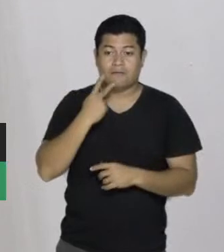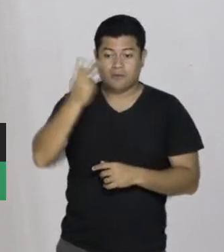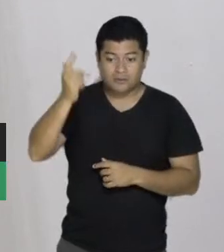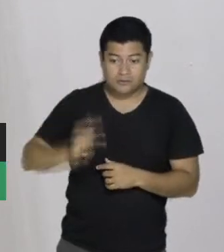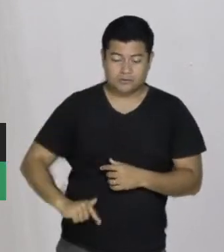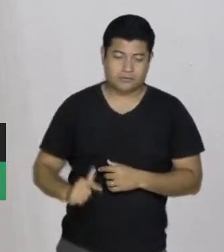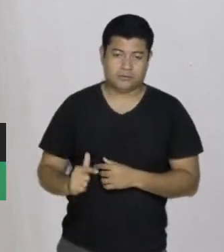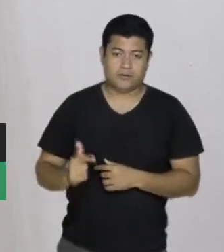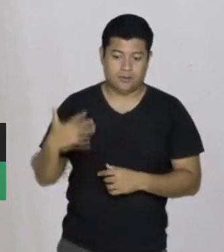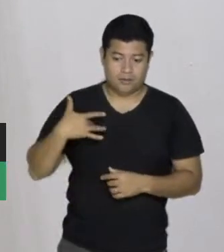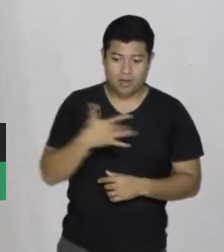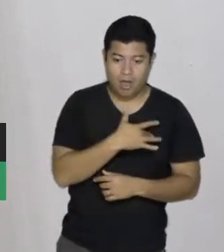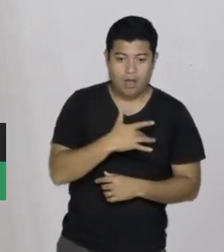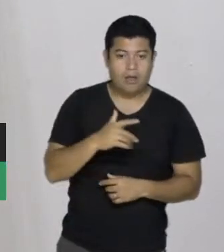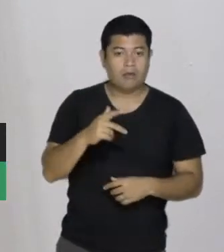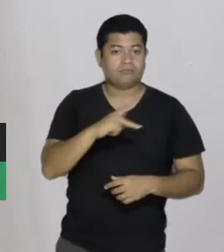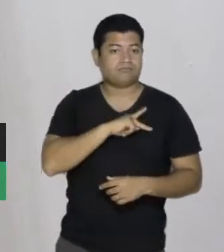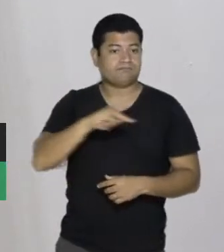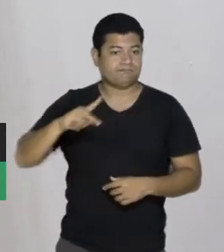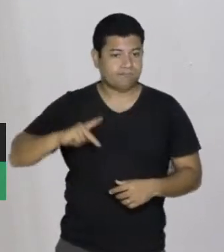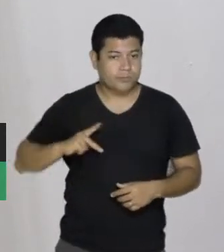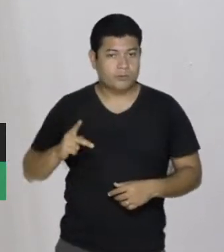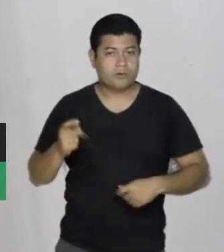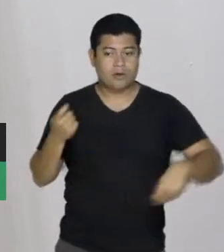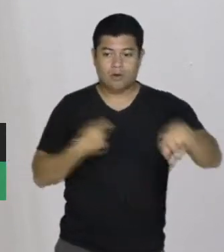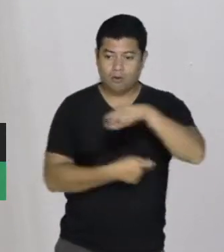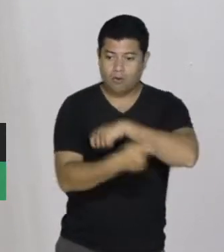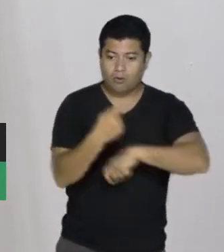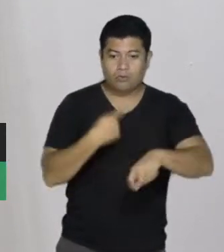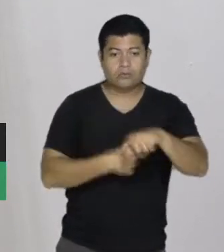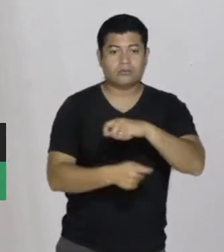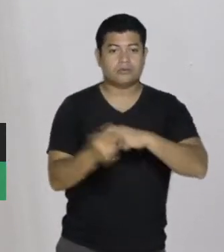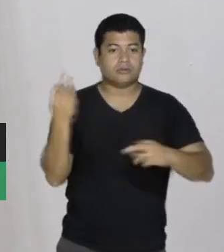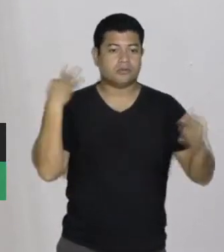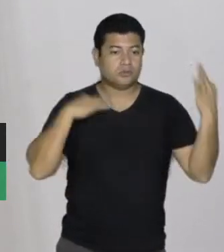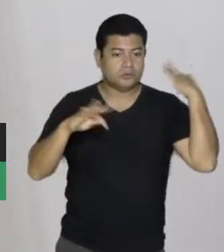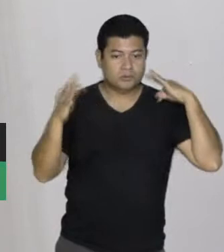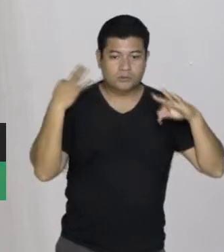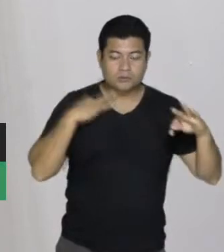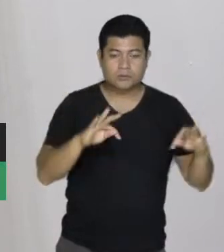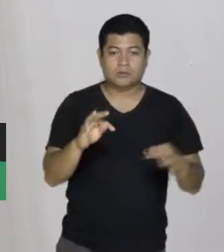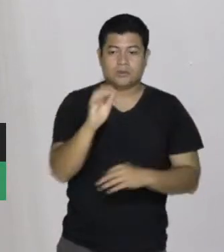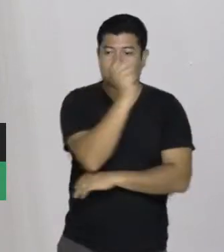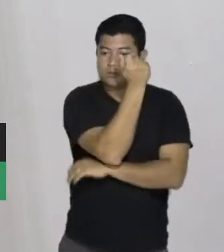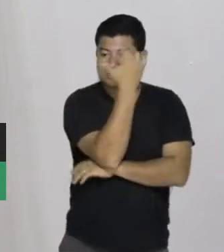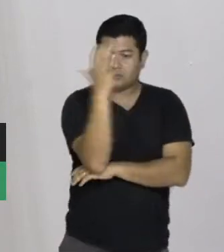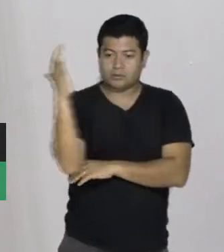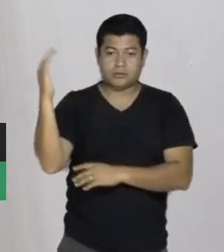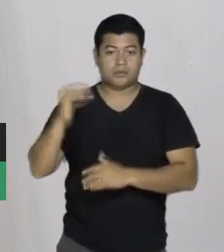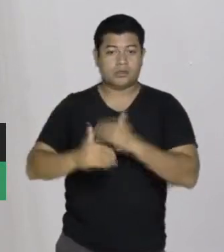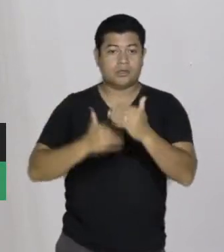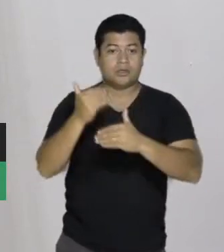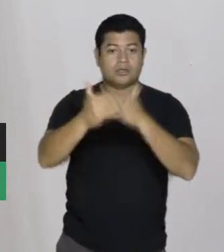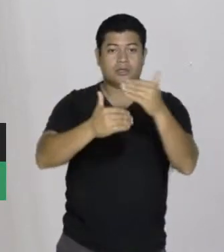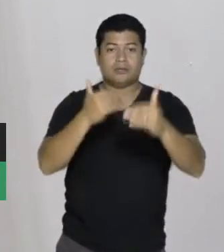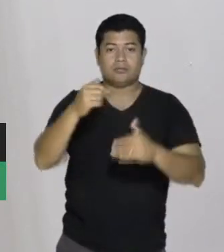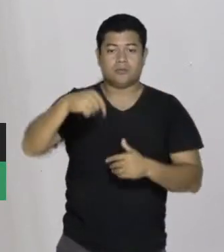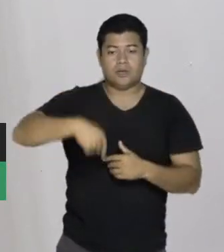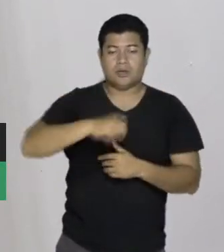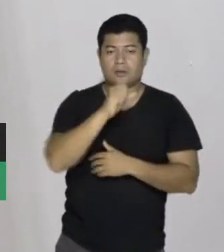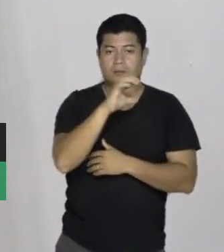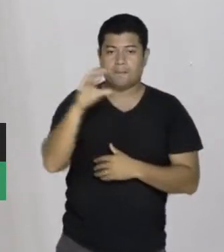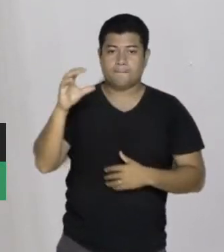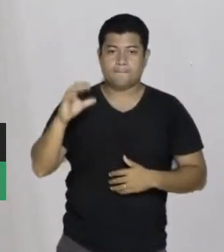economia de turismo de meio ambiente e de desenvolvimento para o nosso querido estado Santa